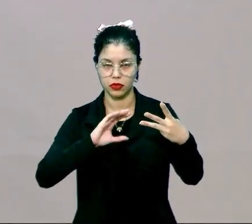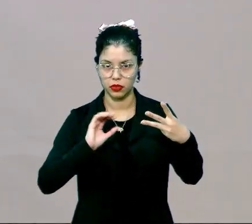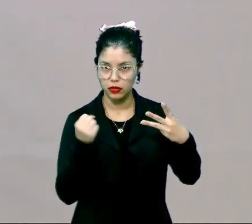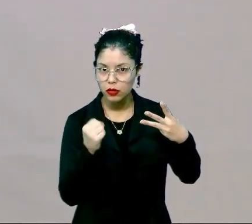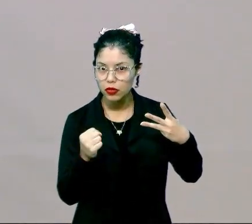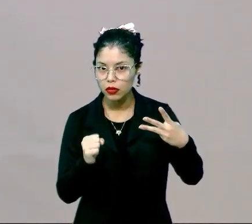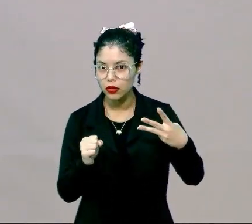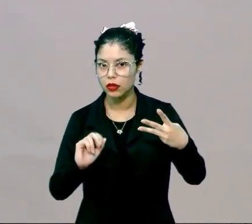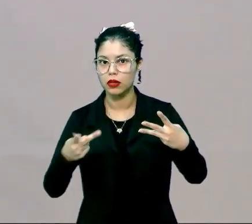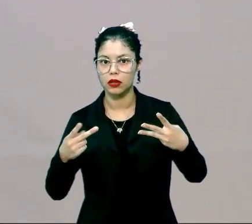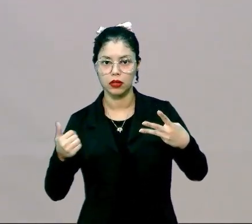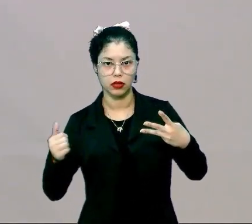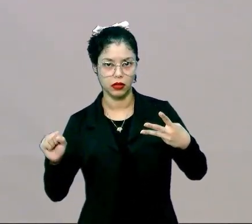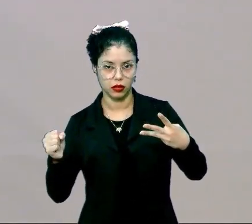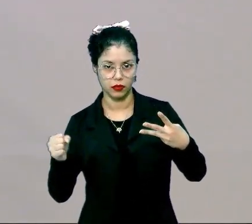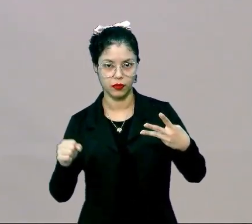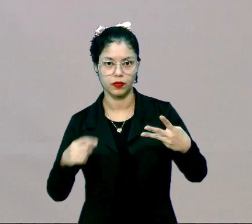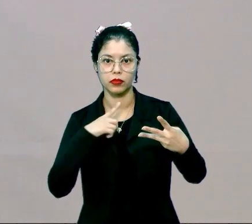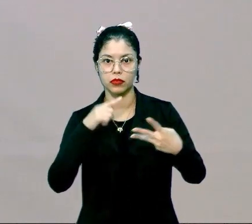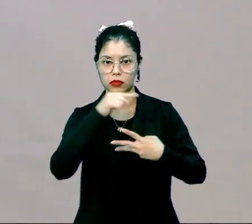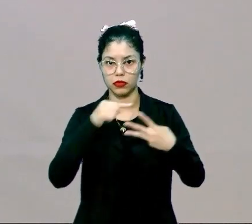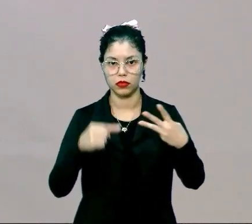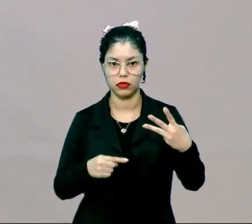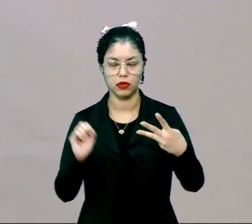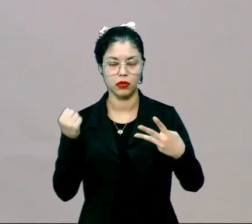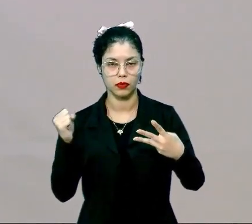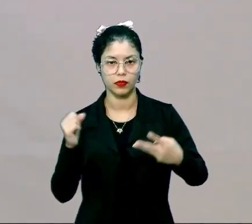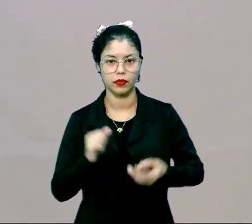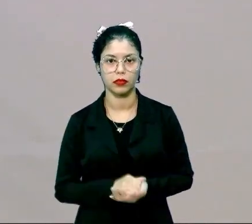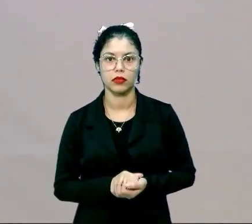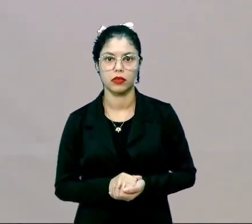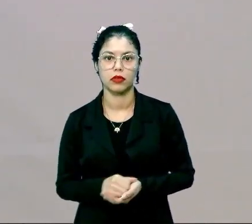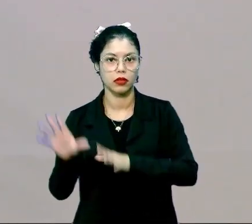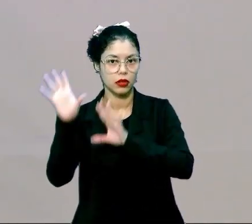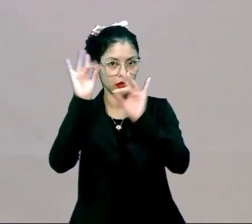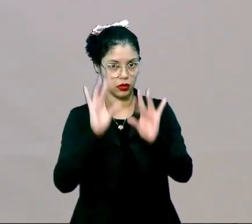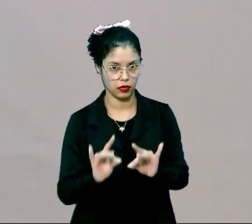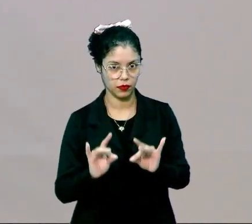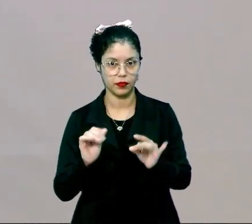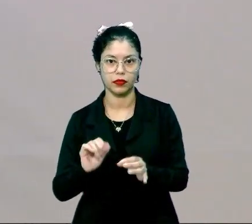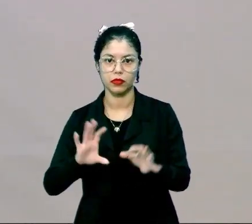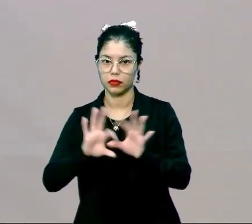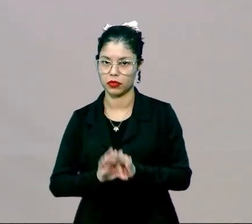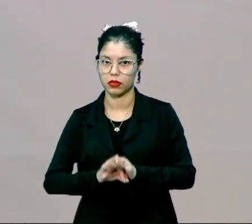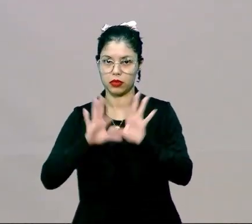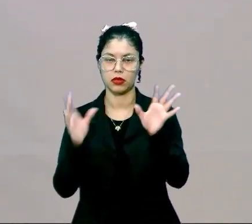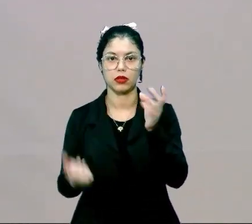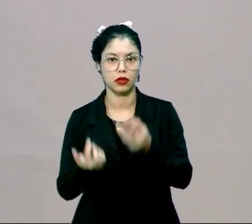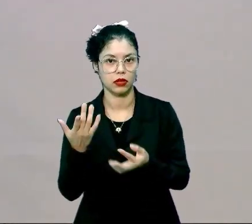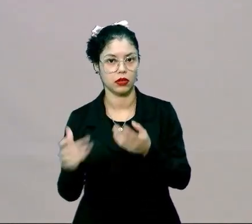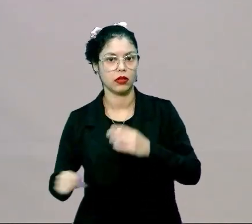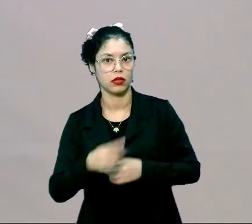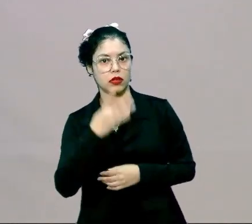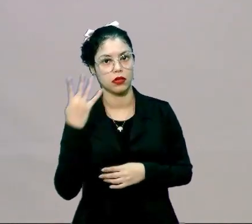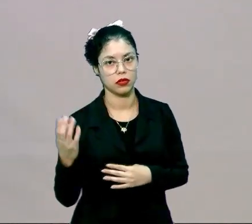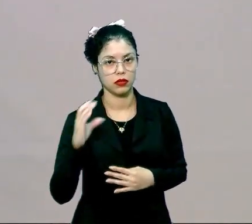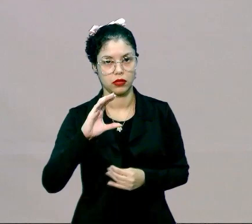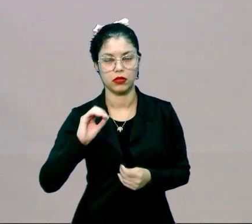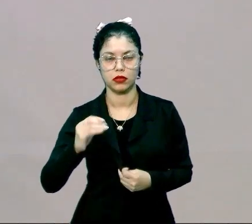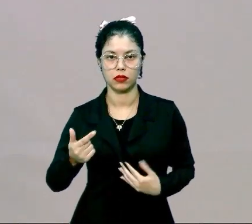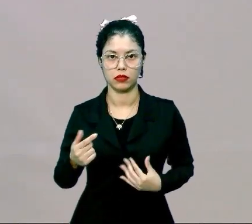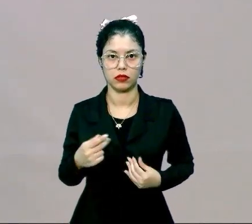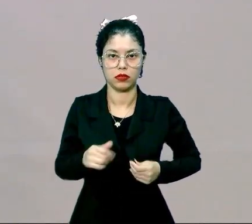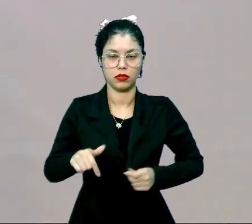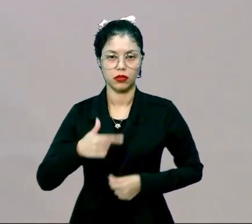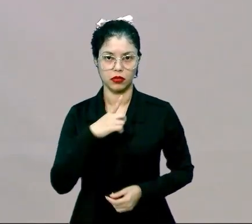C8, então é C8H18, então nós vamos ter 8 carbonos. Cada combustível libera na queima a quantidade de carbonos